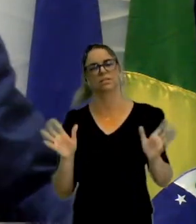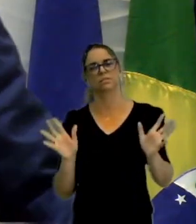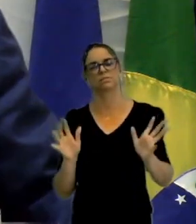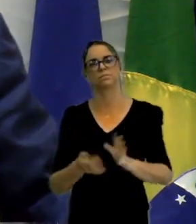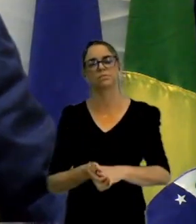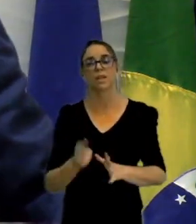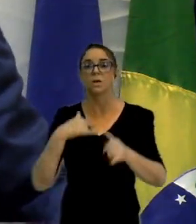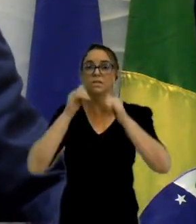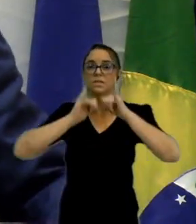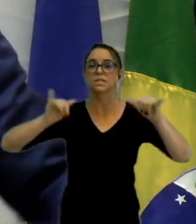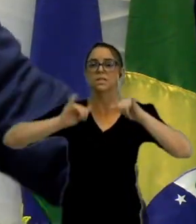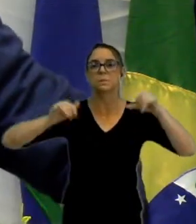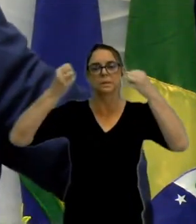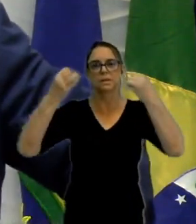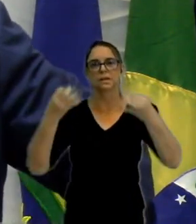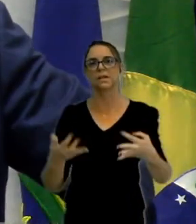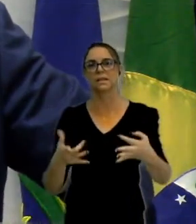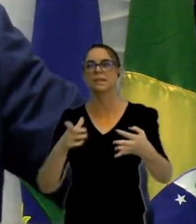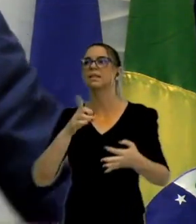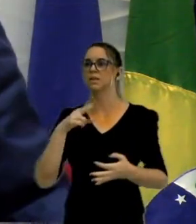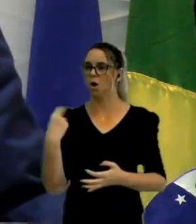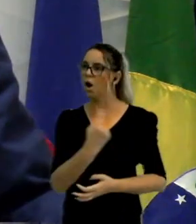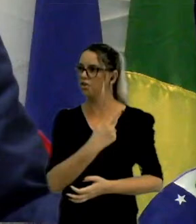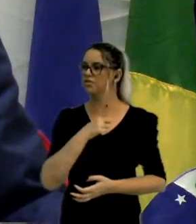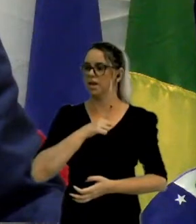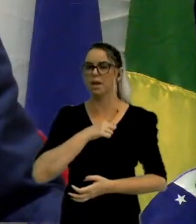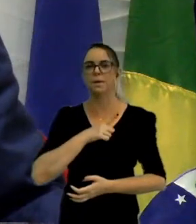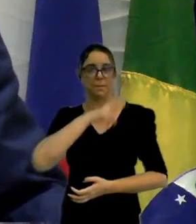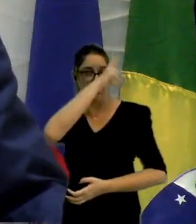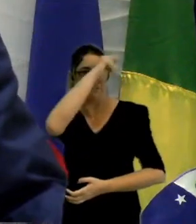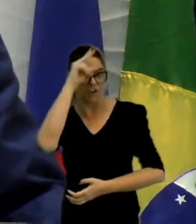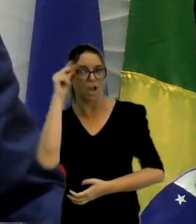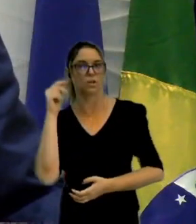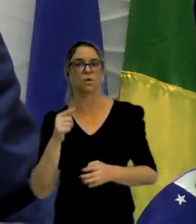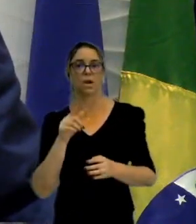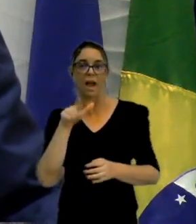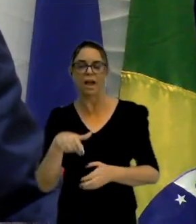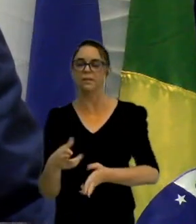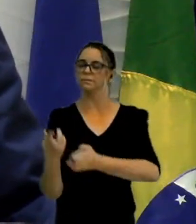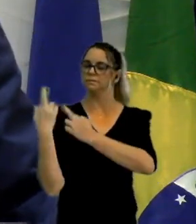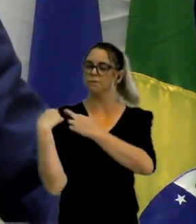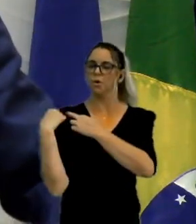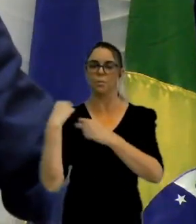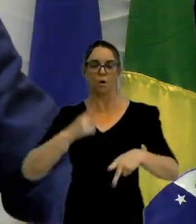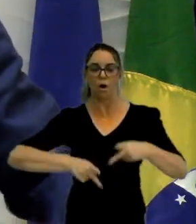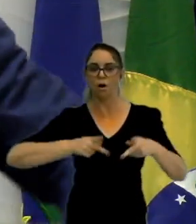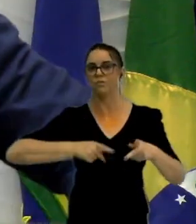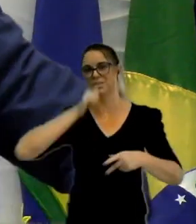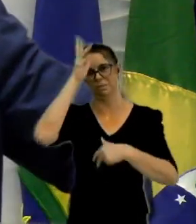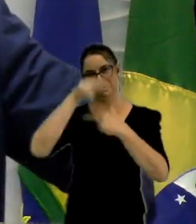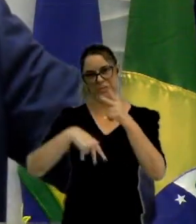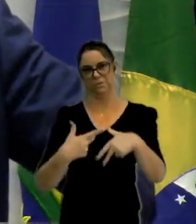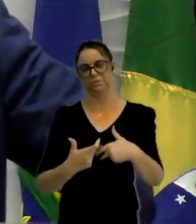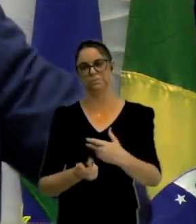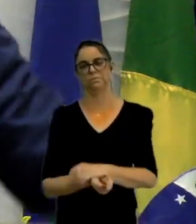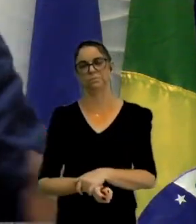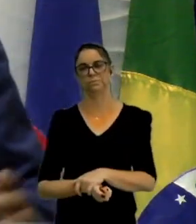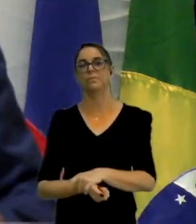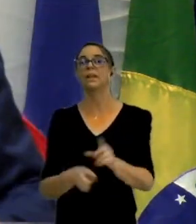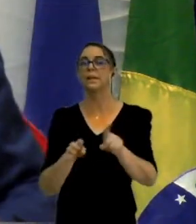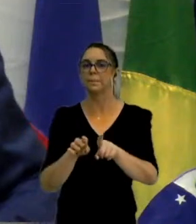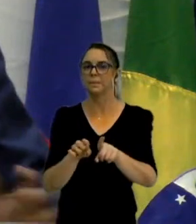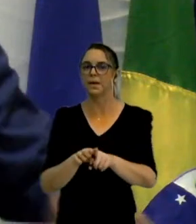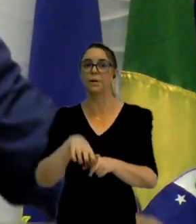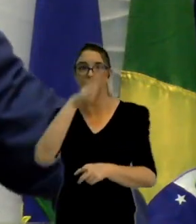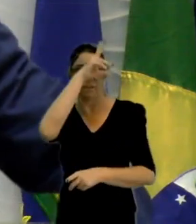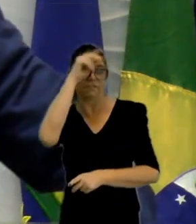Quero dizer que nós temos um prefeito que representa o povo de São Bento do Una. Nós temos um prefeito